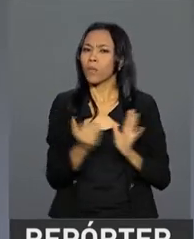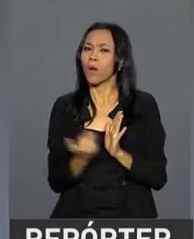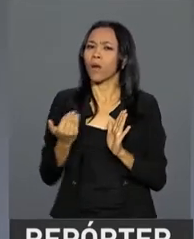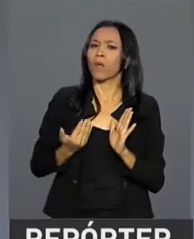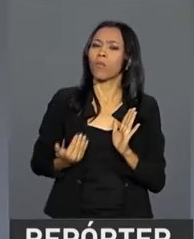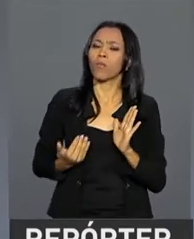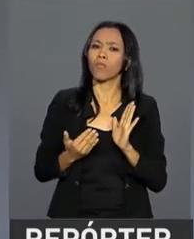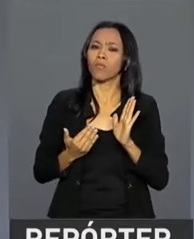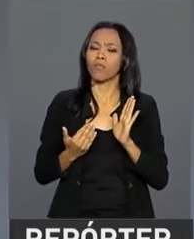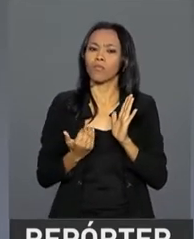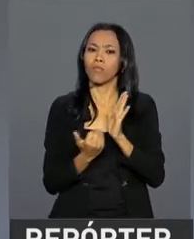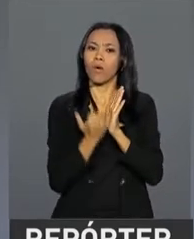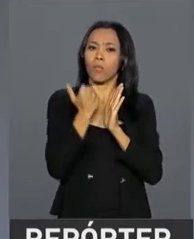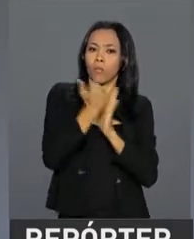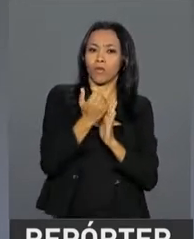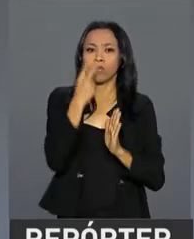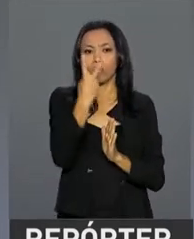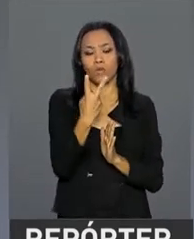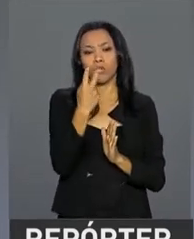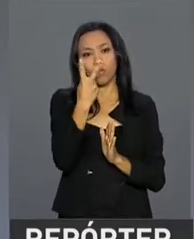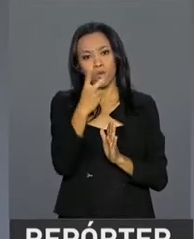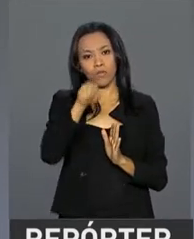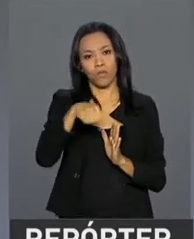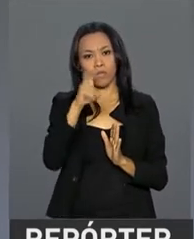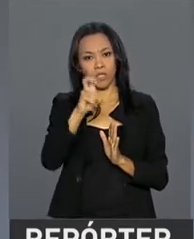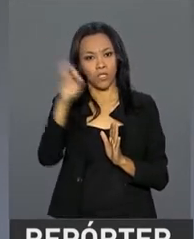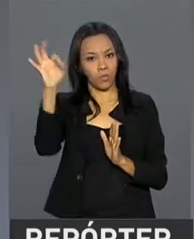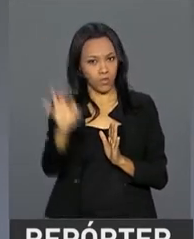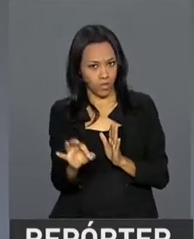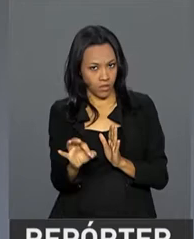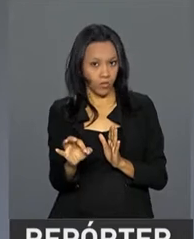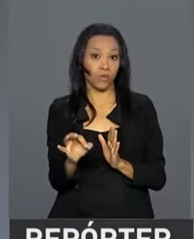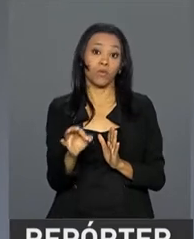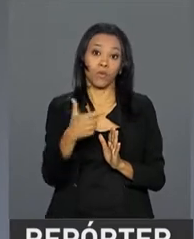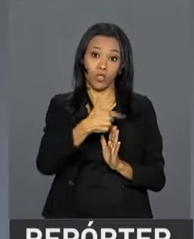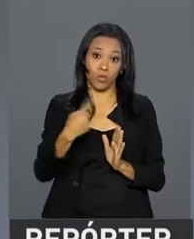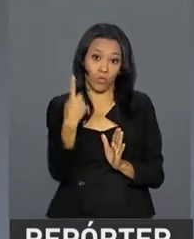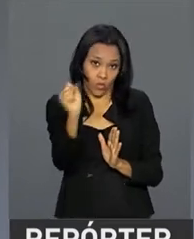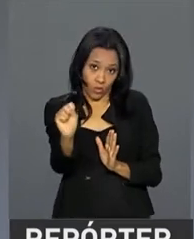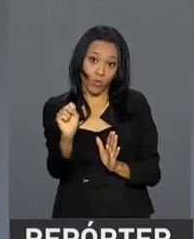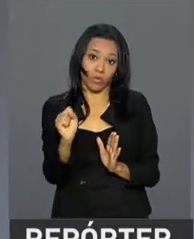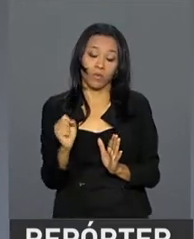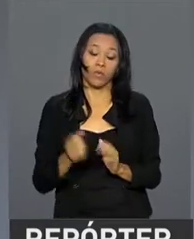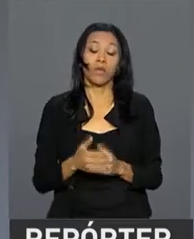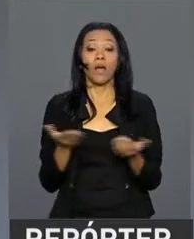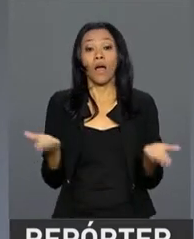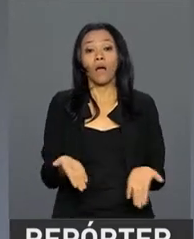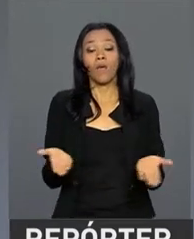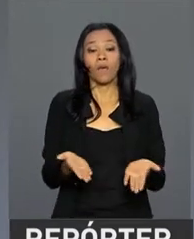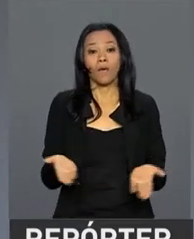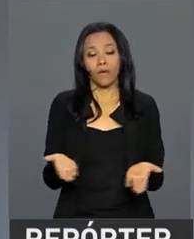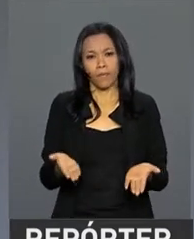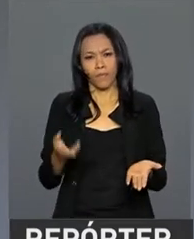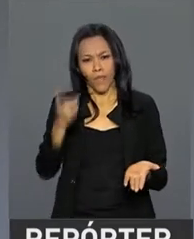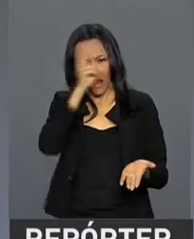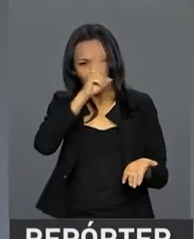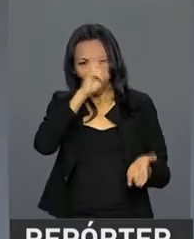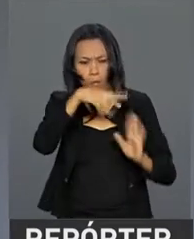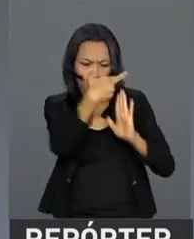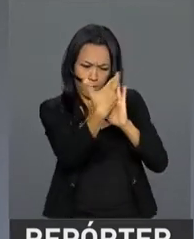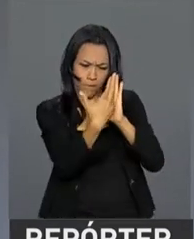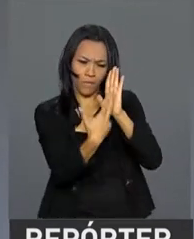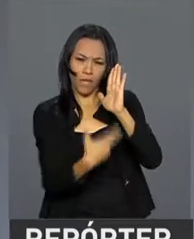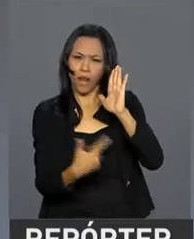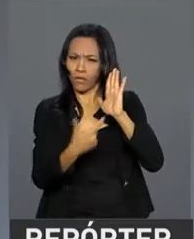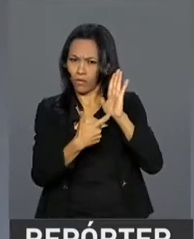de 2,5% em 2018, 2,5% em 2018. Agora, aquele boletim Focus,